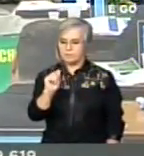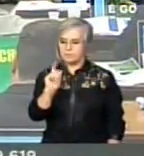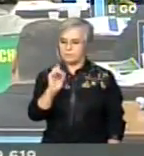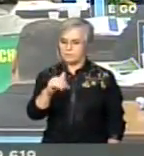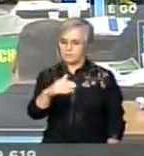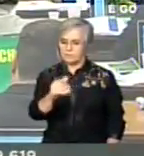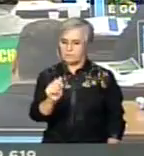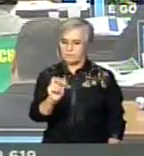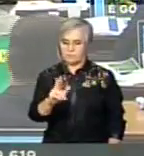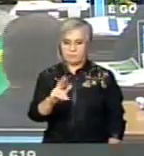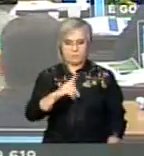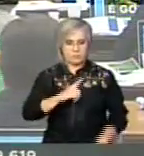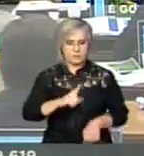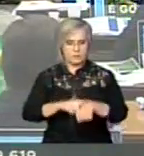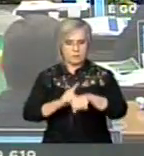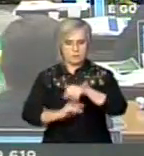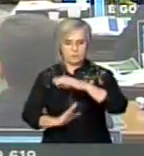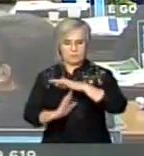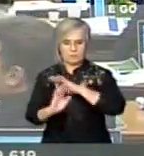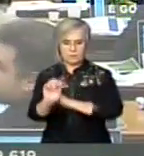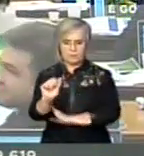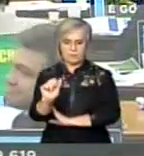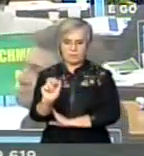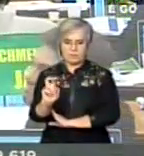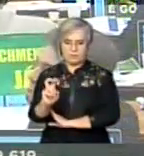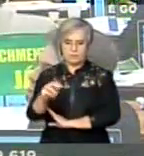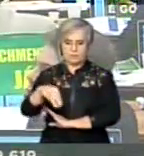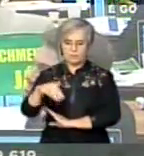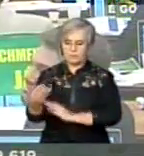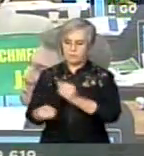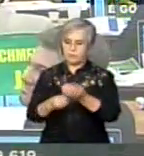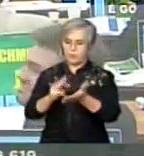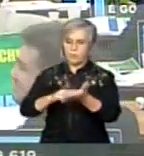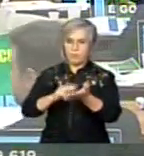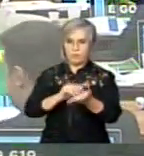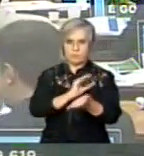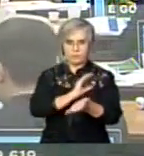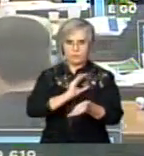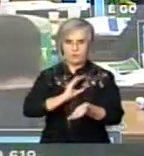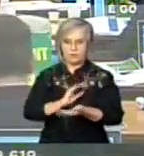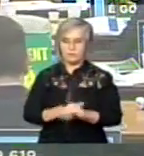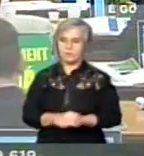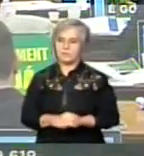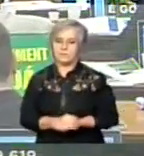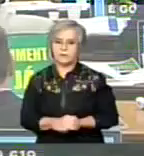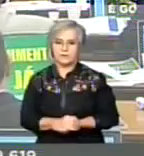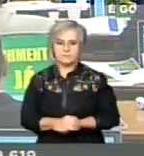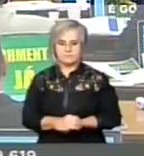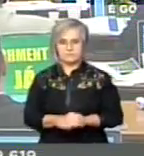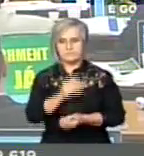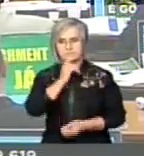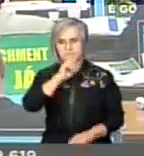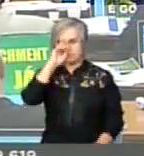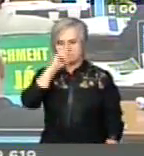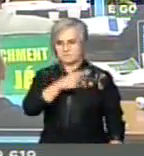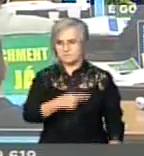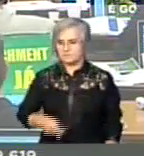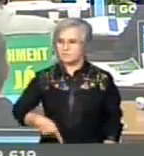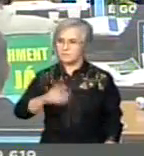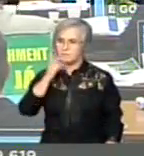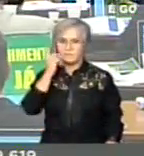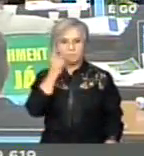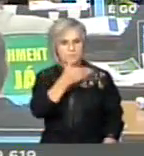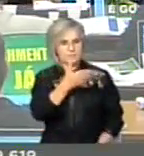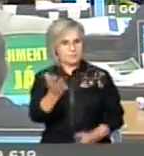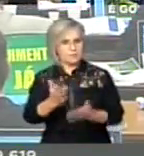Vossa Excelência tem 15 minutos como membro da comissão. Deputadas, deputados, servidores, todos